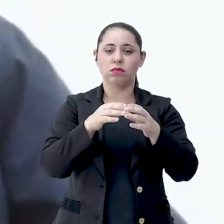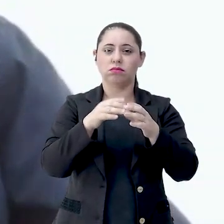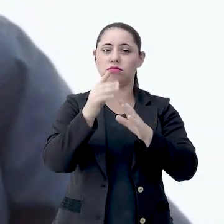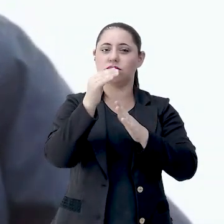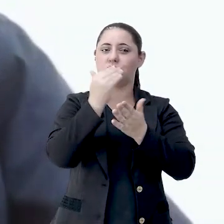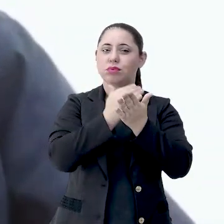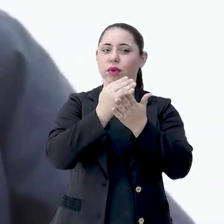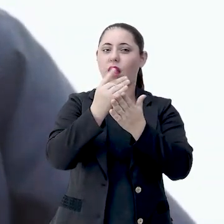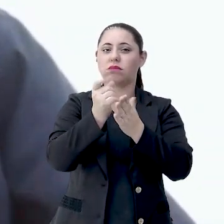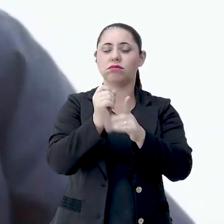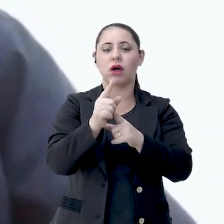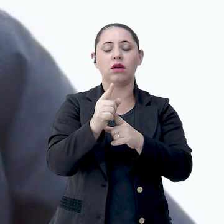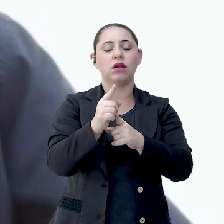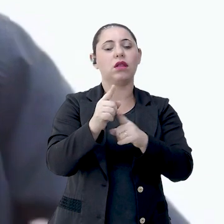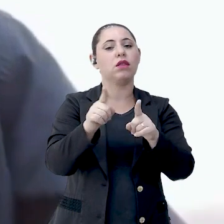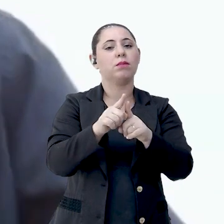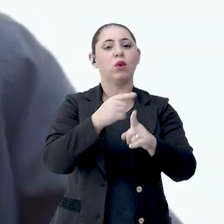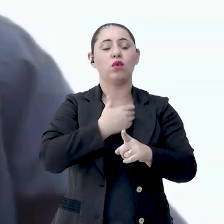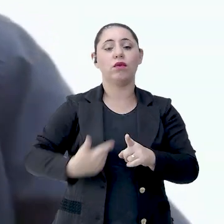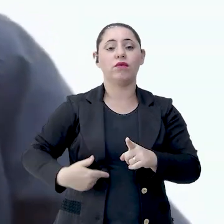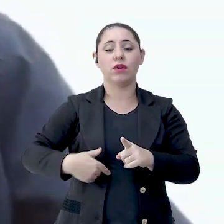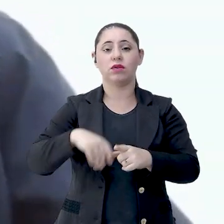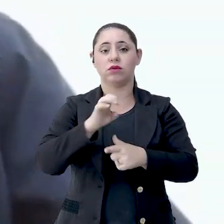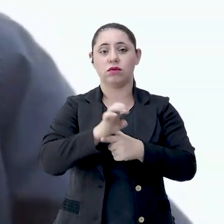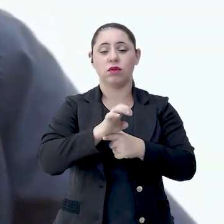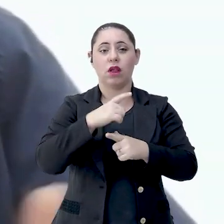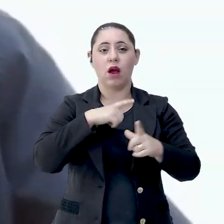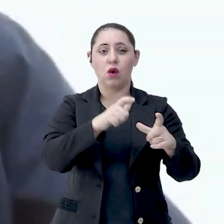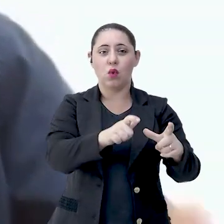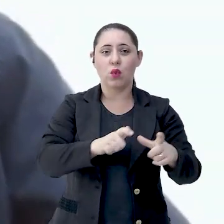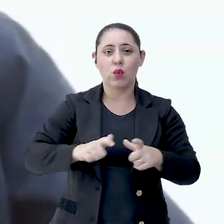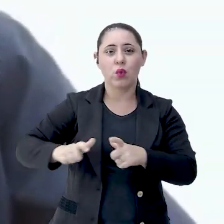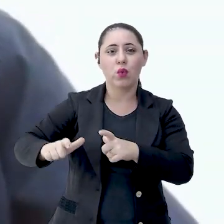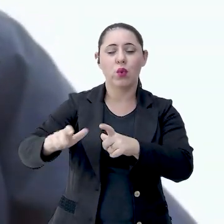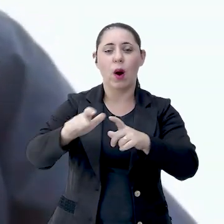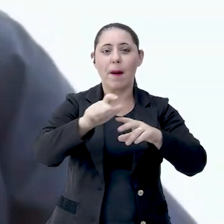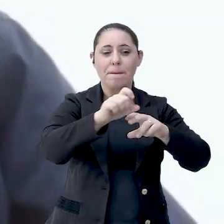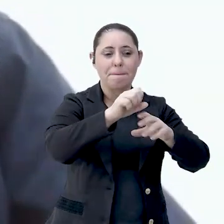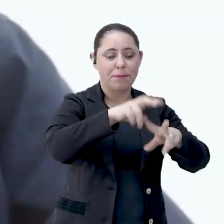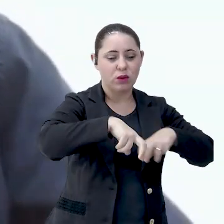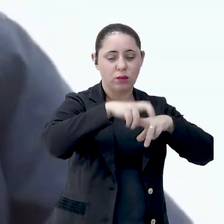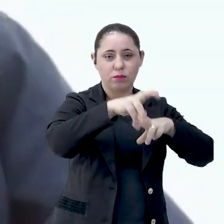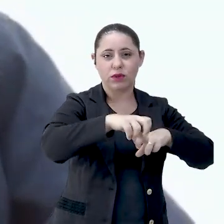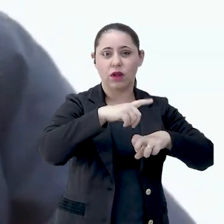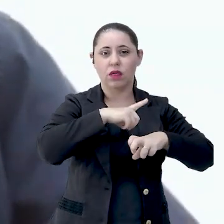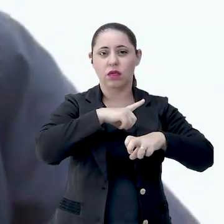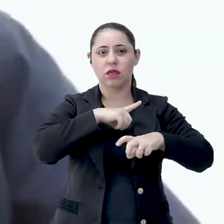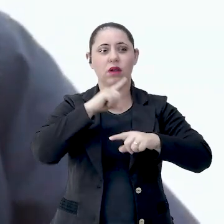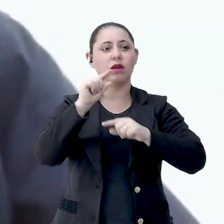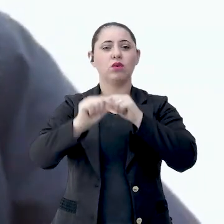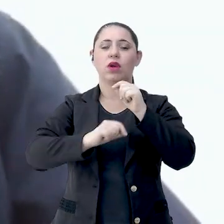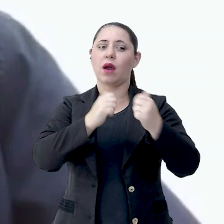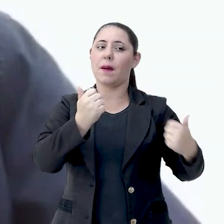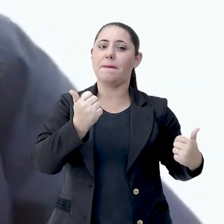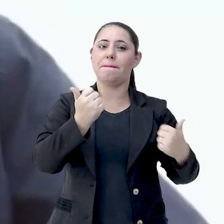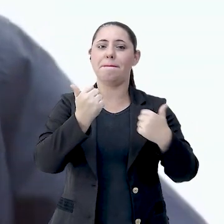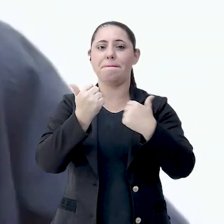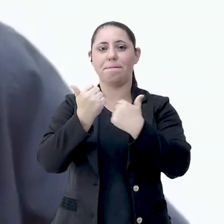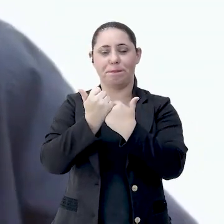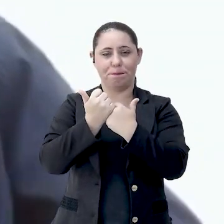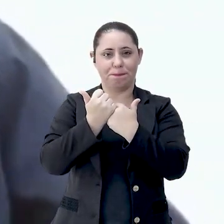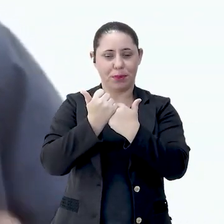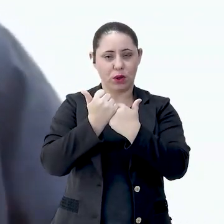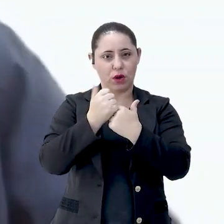recebe uma parcela, e além disso o governo do estado tem, nessas áreas novas de produção agrícola, uma linha estratégica muito clara